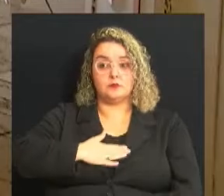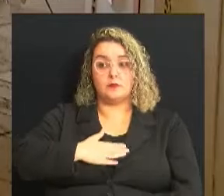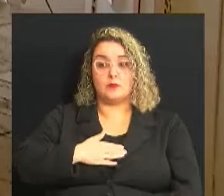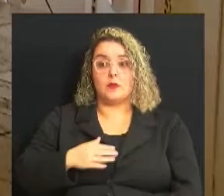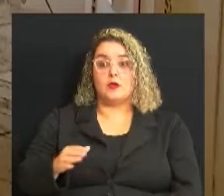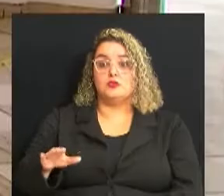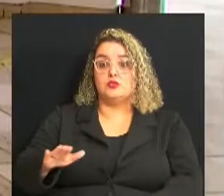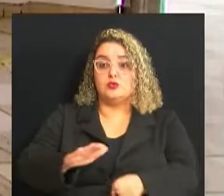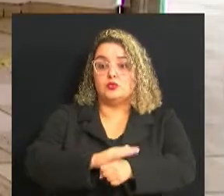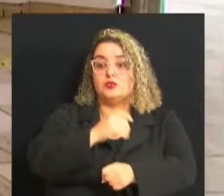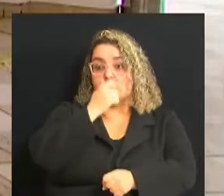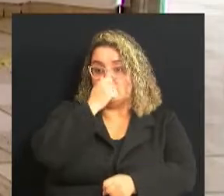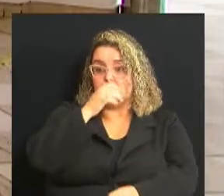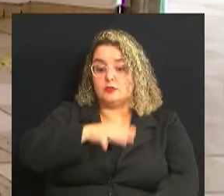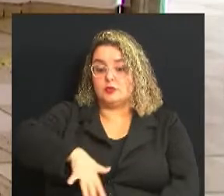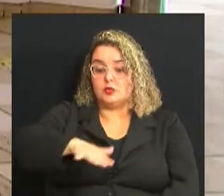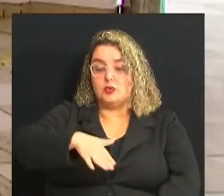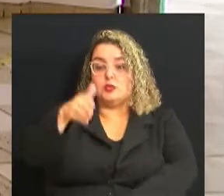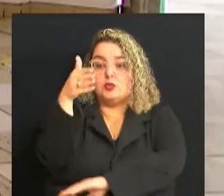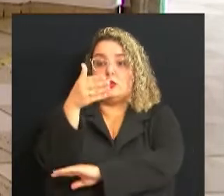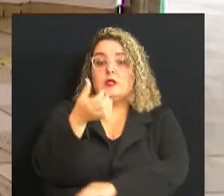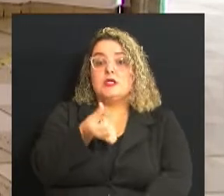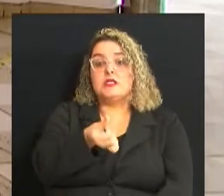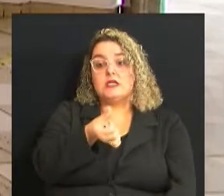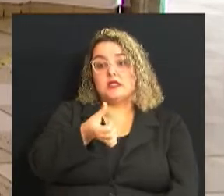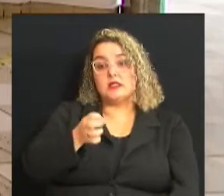hotéis da região foi de